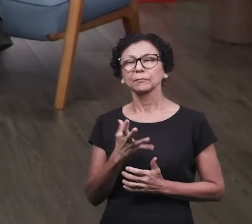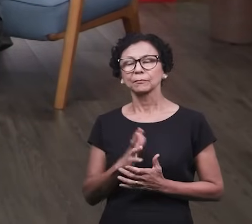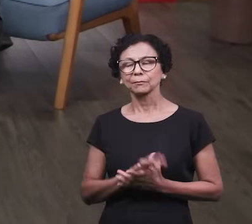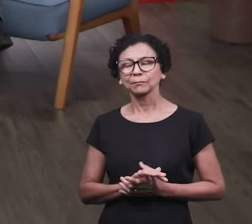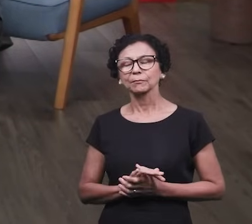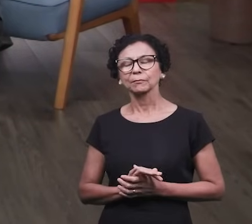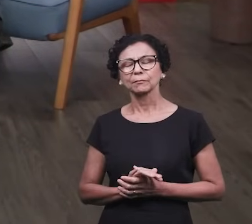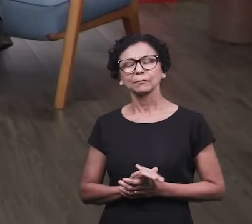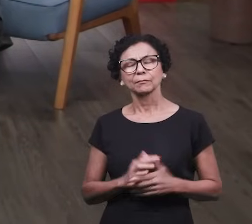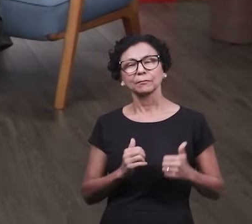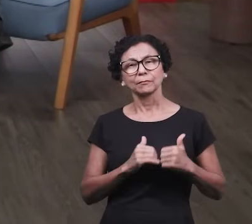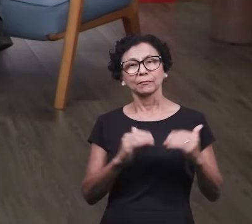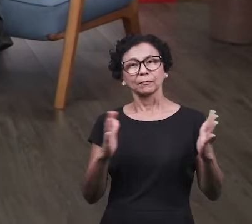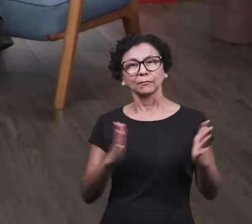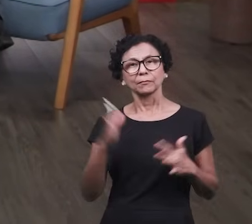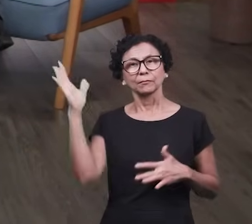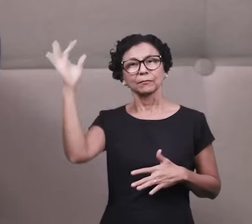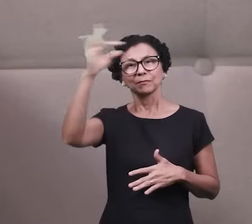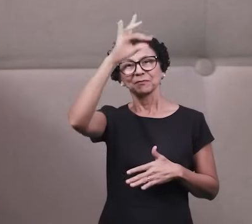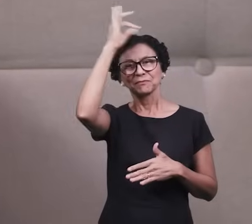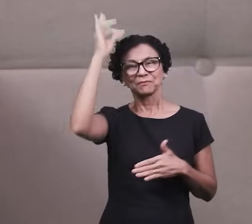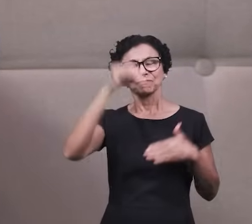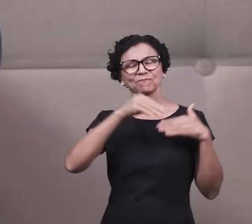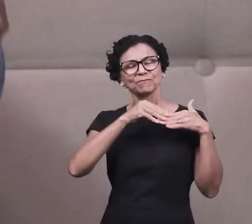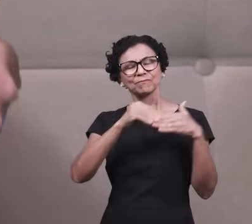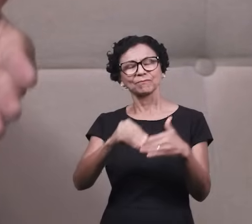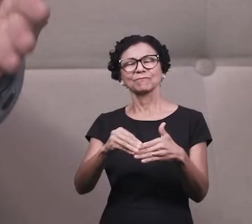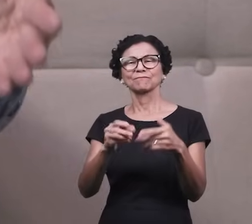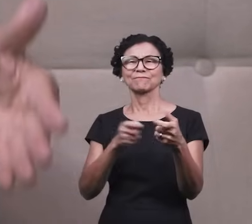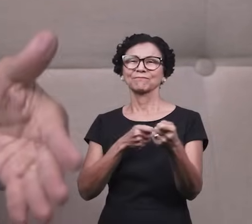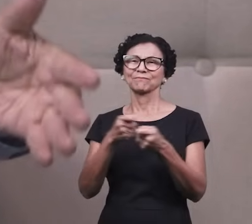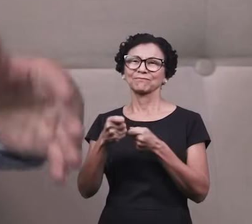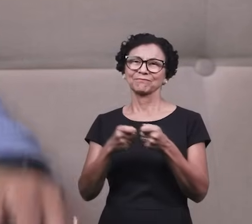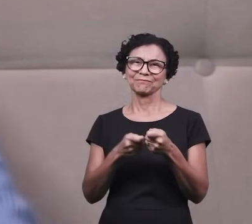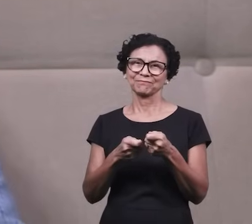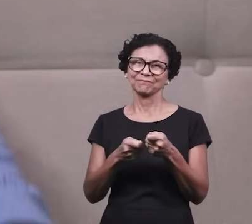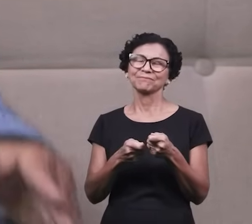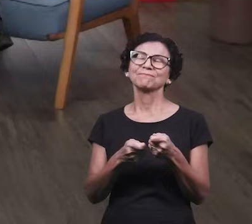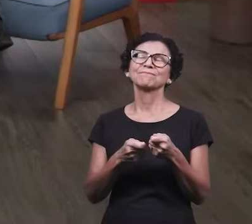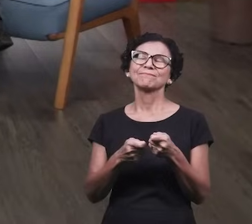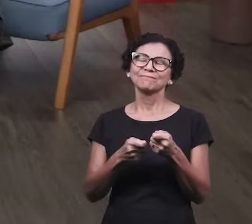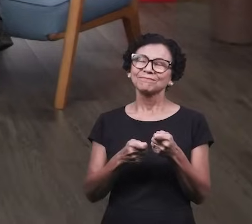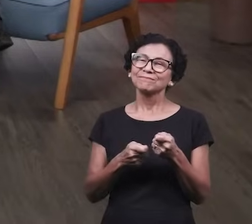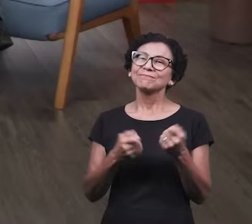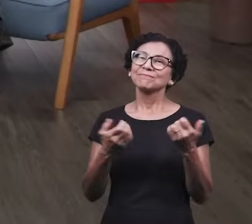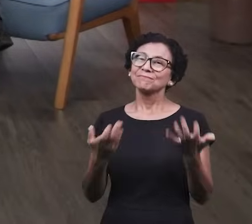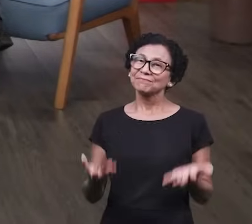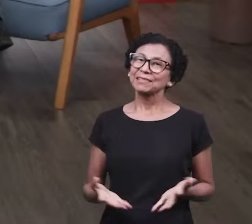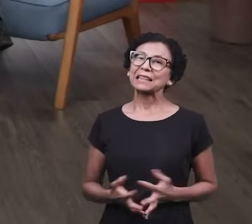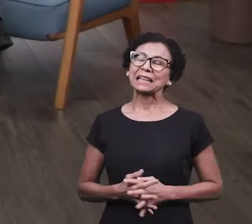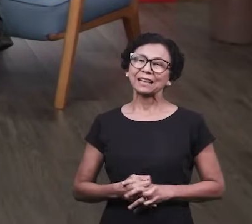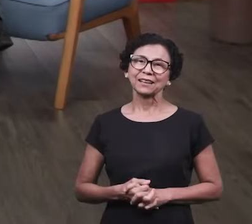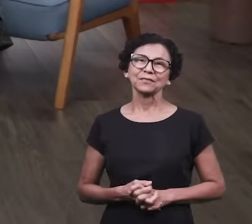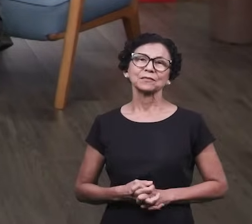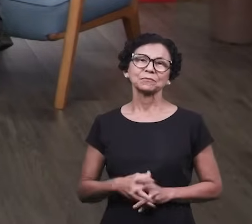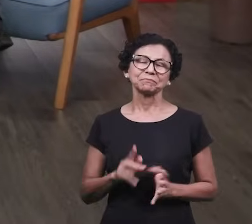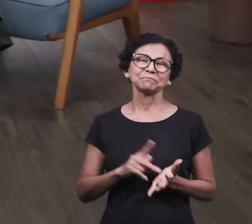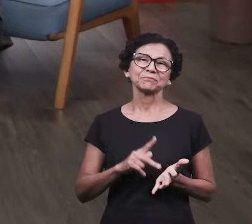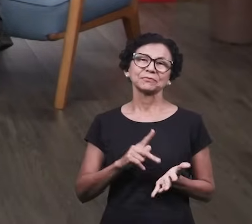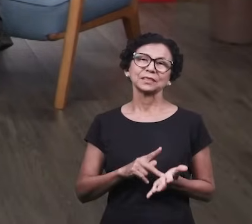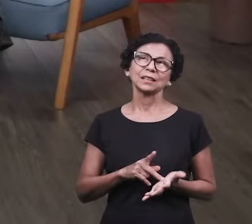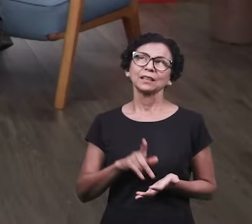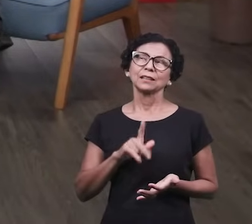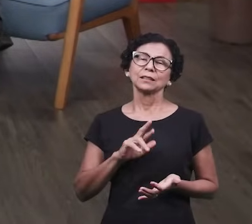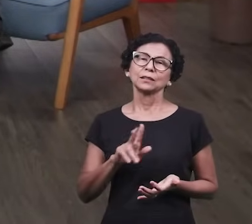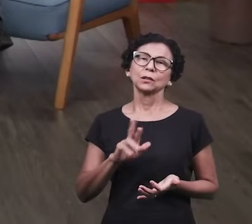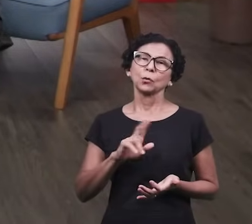realmente dirigida, Amém. governada Glória a pelo Deus. Espírito Santo. Glórias a Deus. Isso não é uma